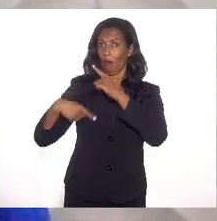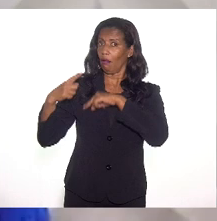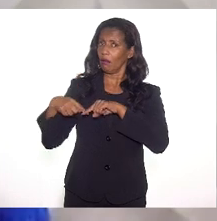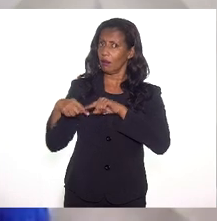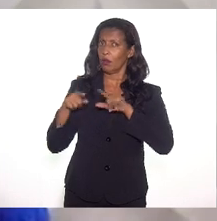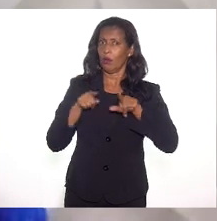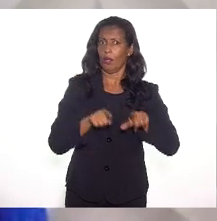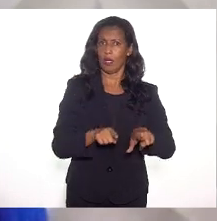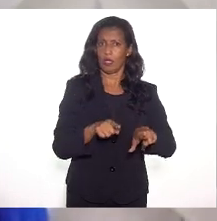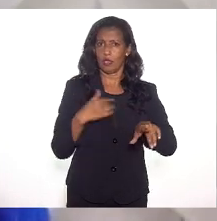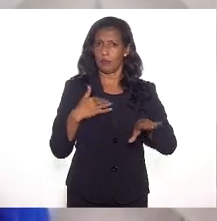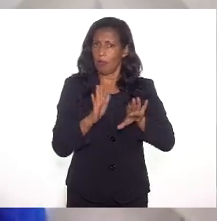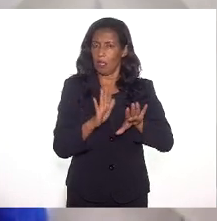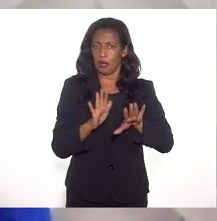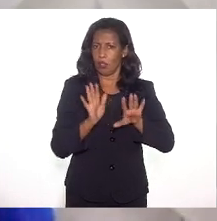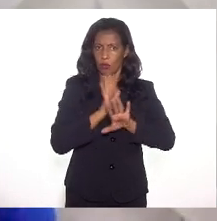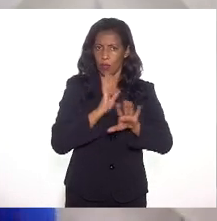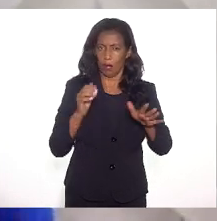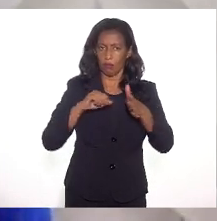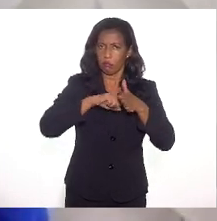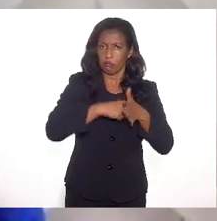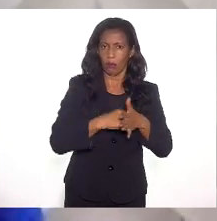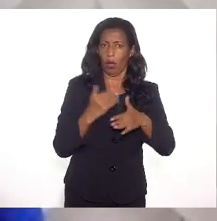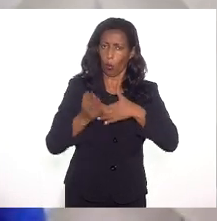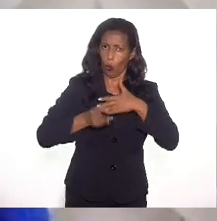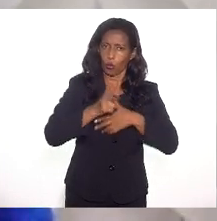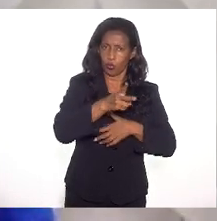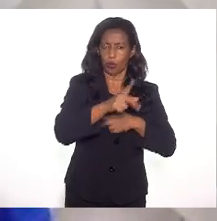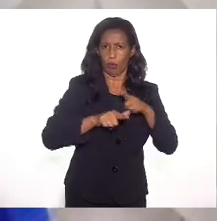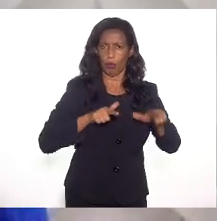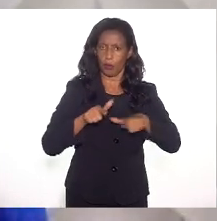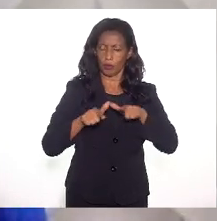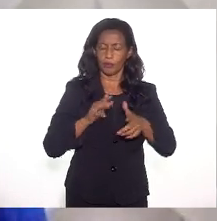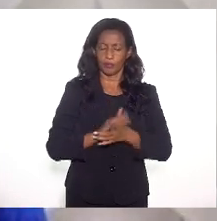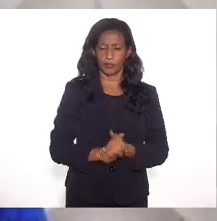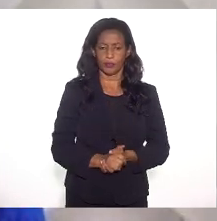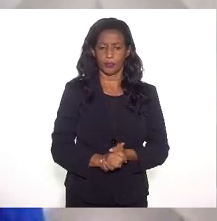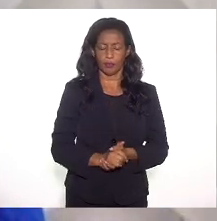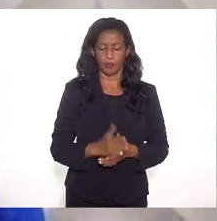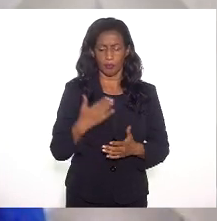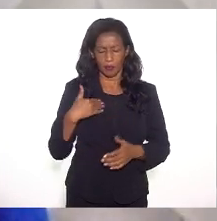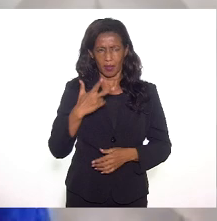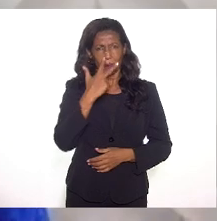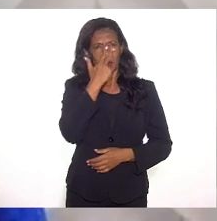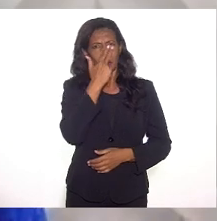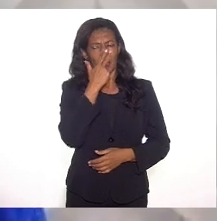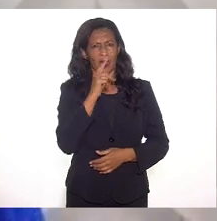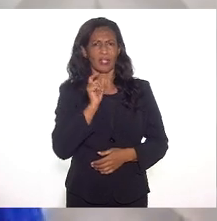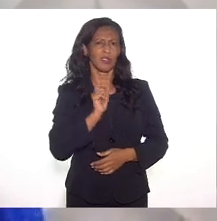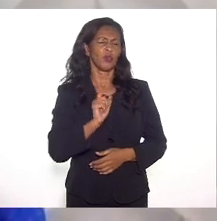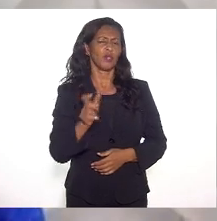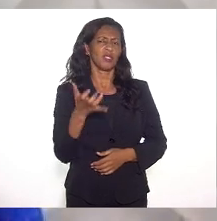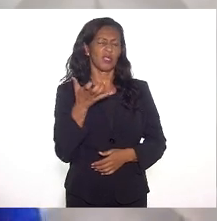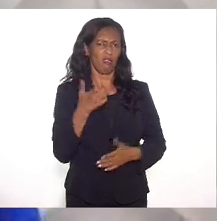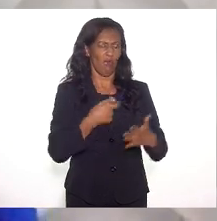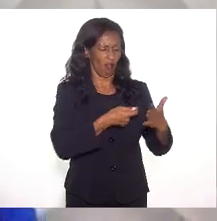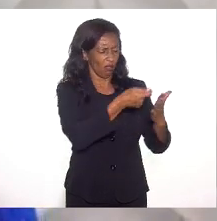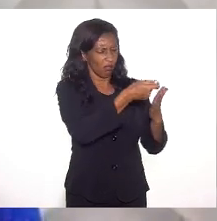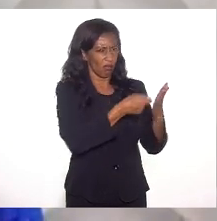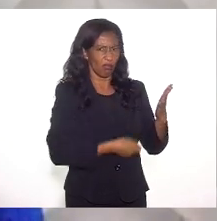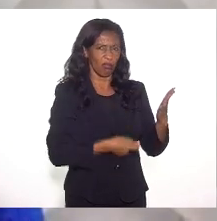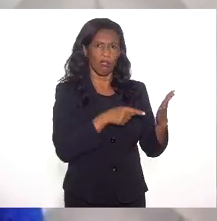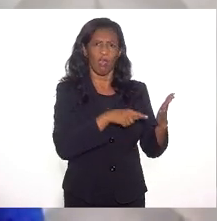nenhum obstáculo para a continuidade desse projeto. E me parece, deputado Luiz Paulo, que o que se pretende aqui